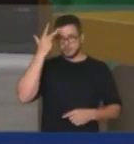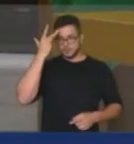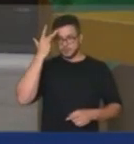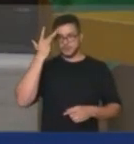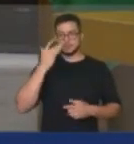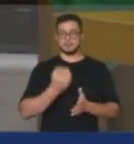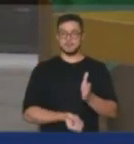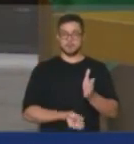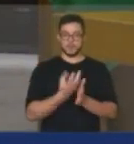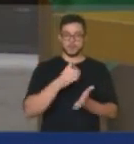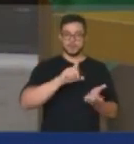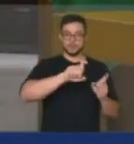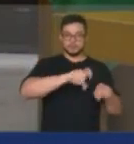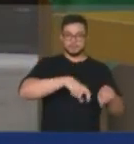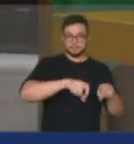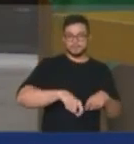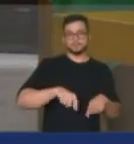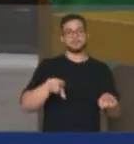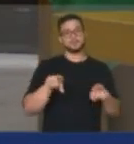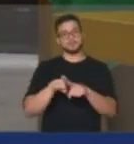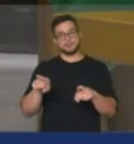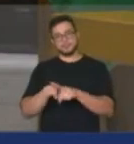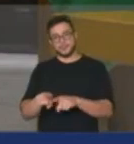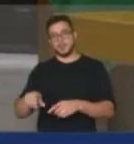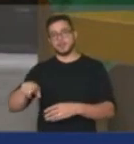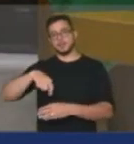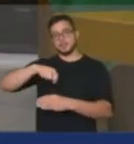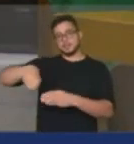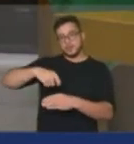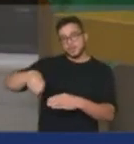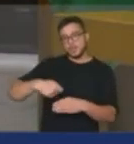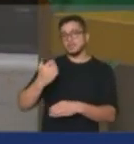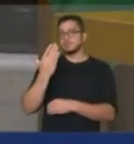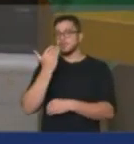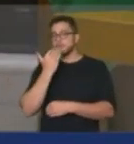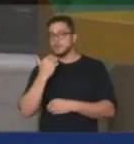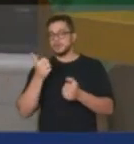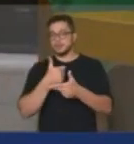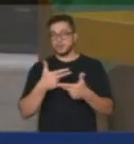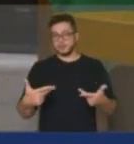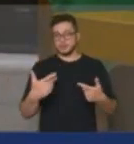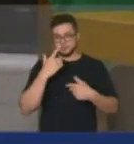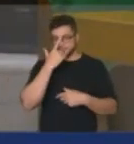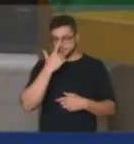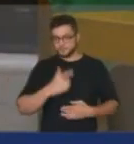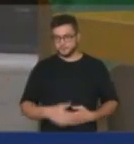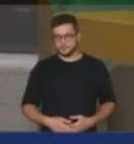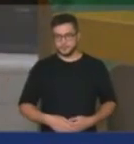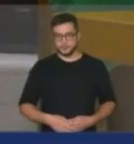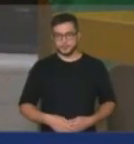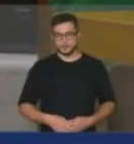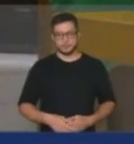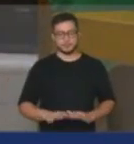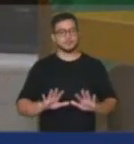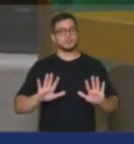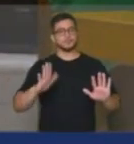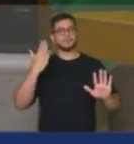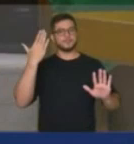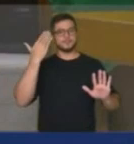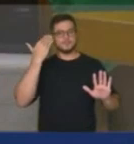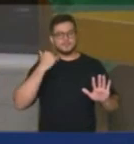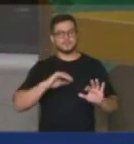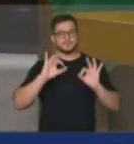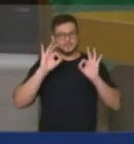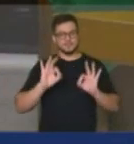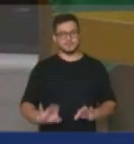restaurantes populares ou nas cozinhas comunitárias para o alimento ser mais em conta para o povo brasileiro. Eu não tenho dúvida, nesses